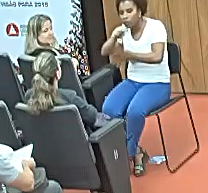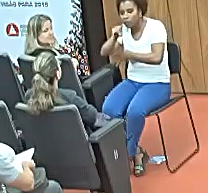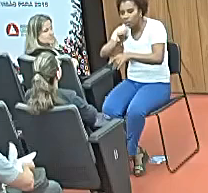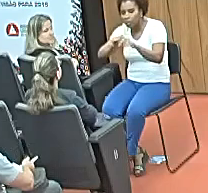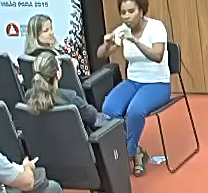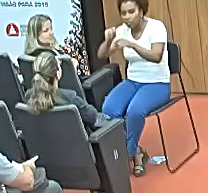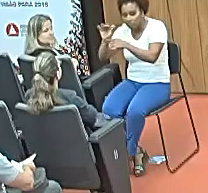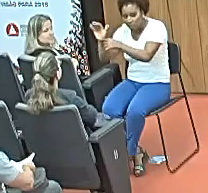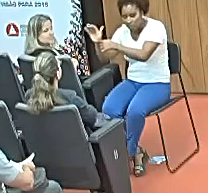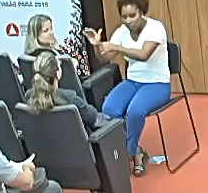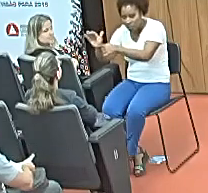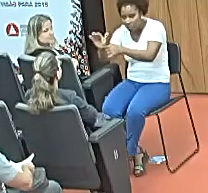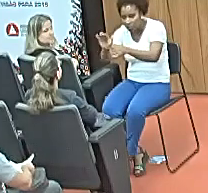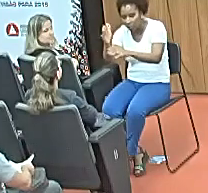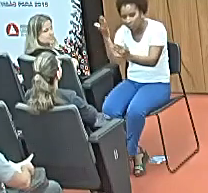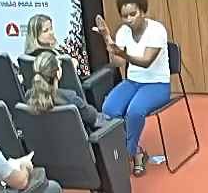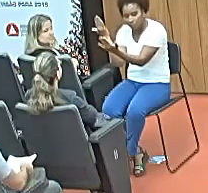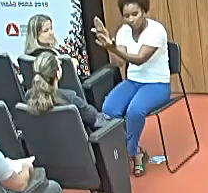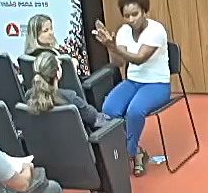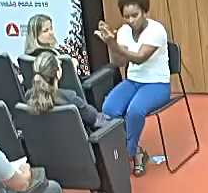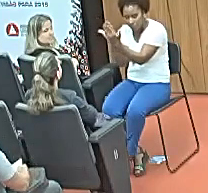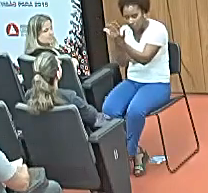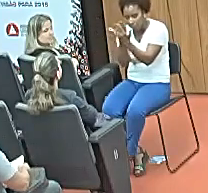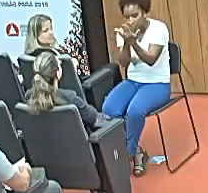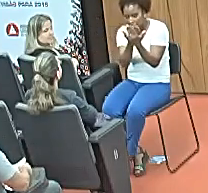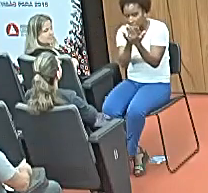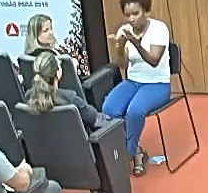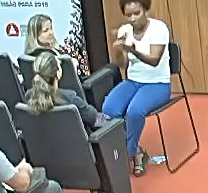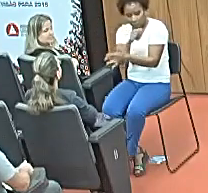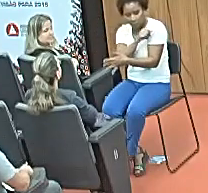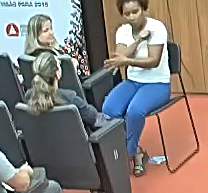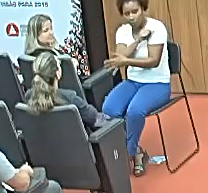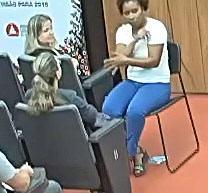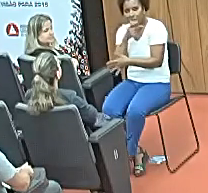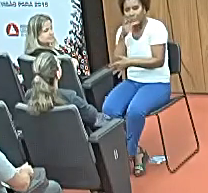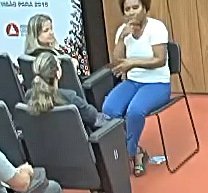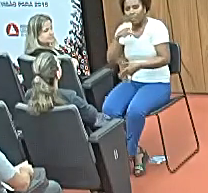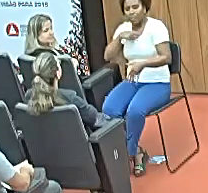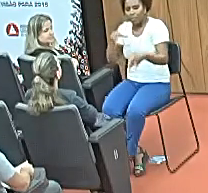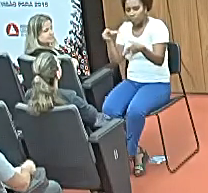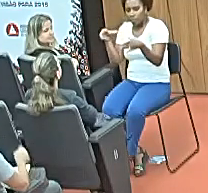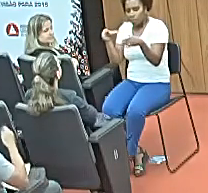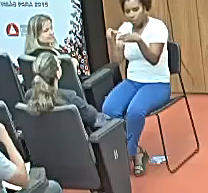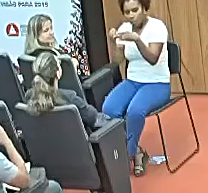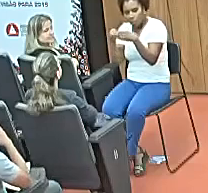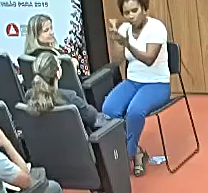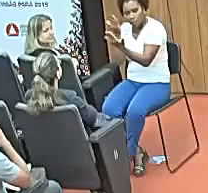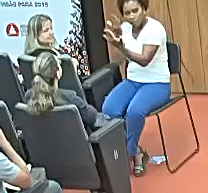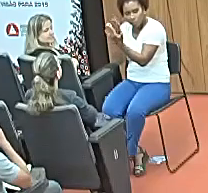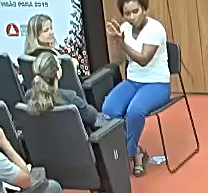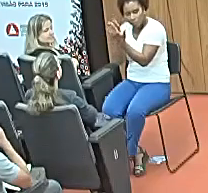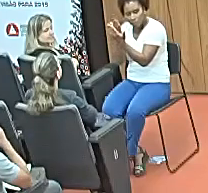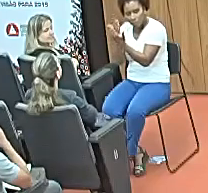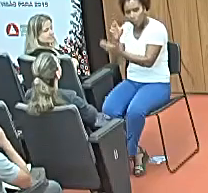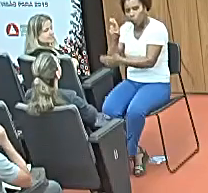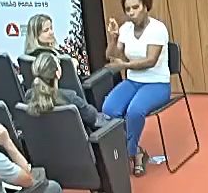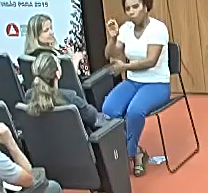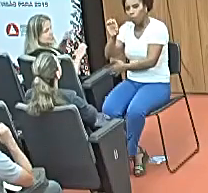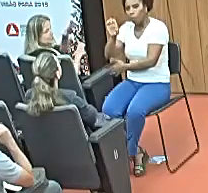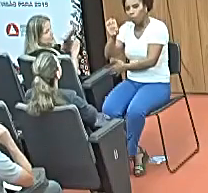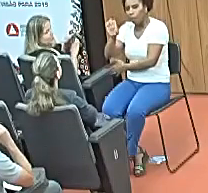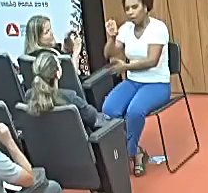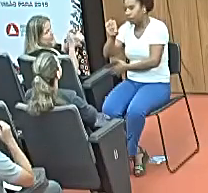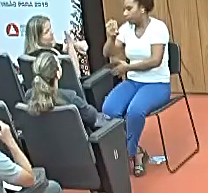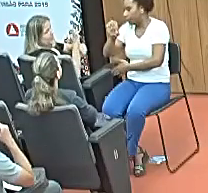assistência estudantil estava presente do nosso grupo alguns estudantes é da ong que foi